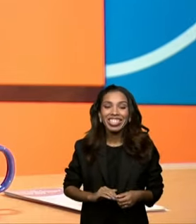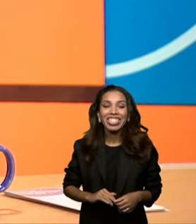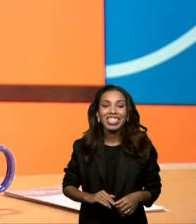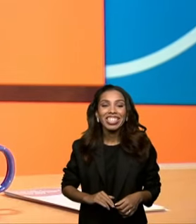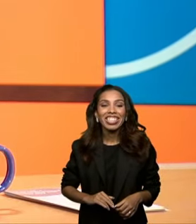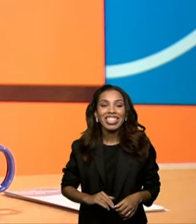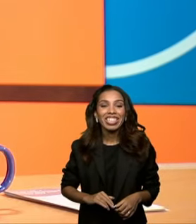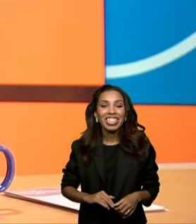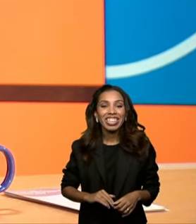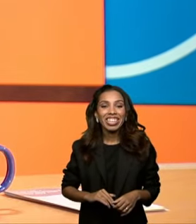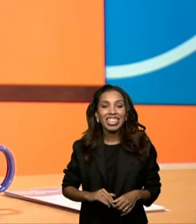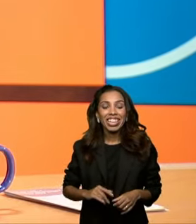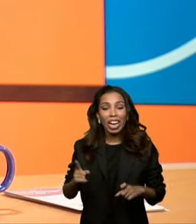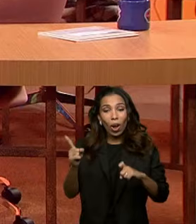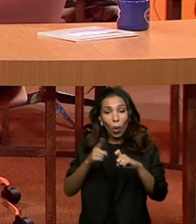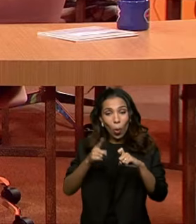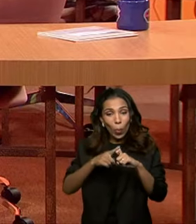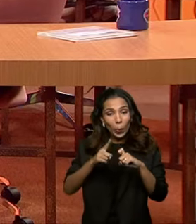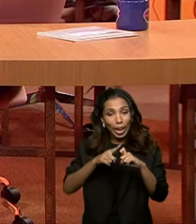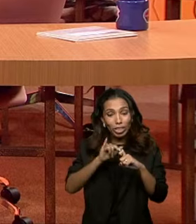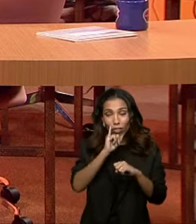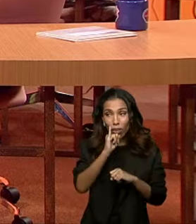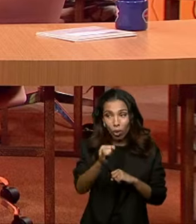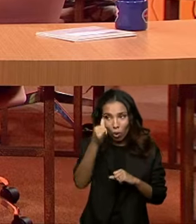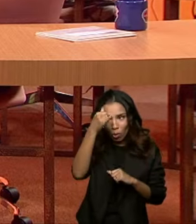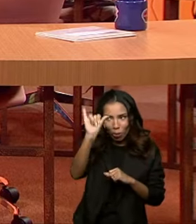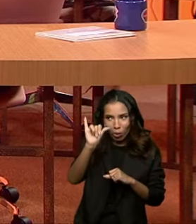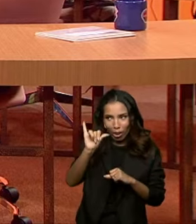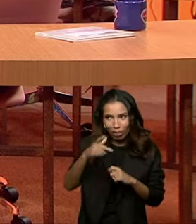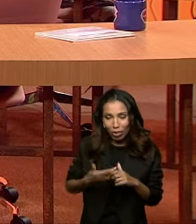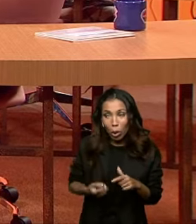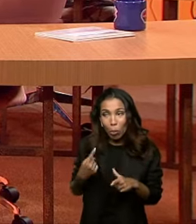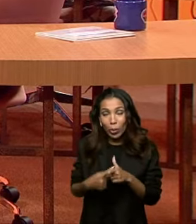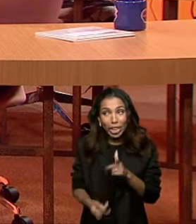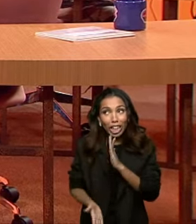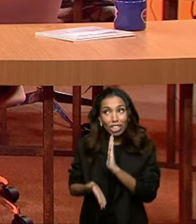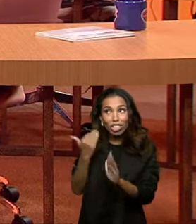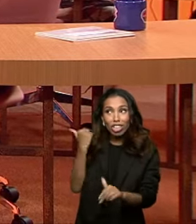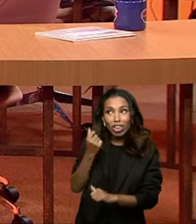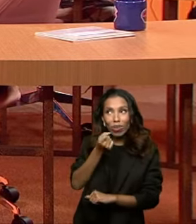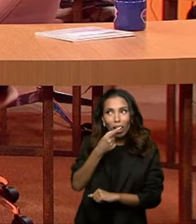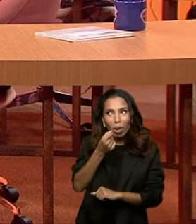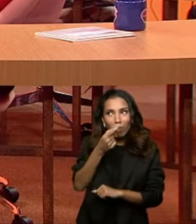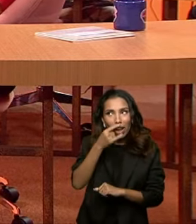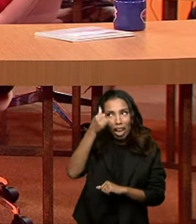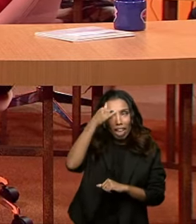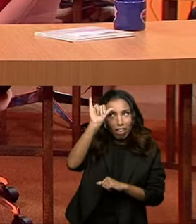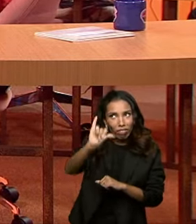O médico falou pra não contrariar, eu tô tirando o remédio. Eu tô nervosa.